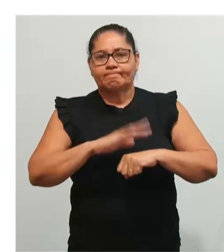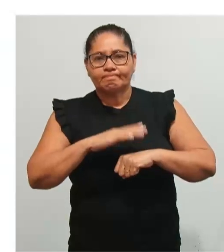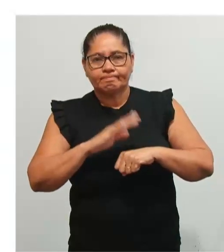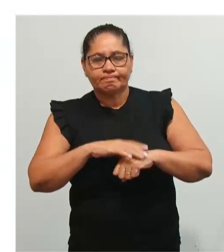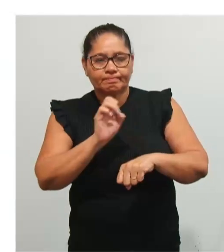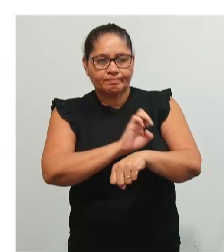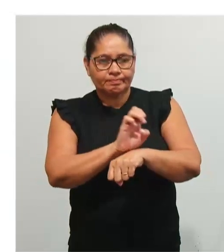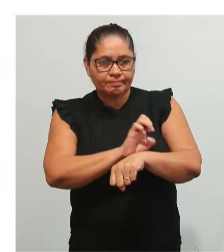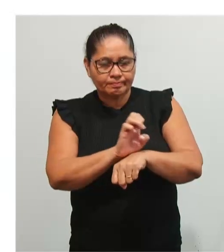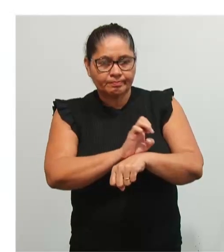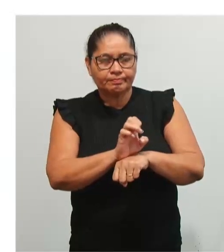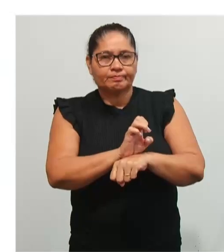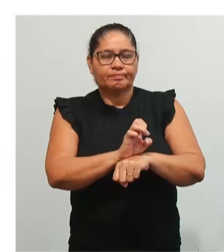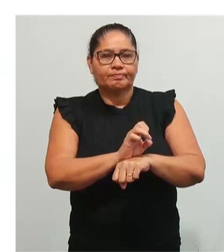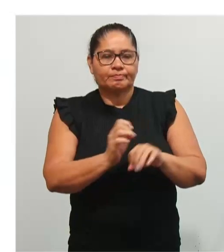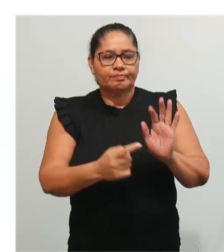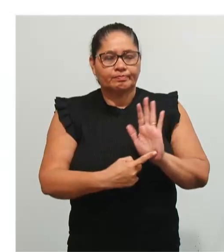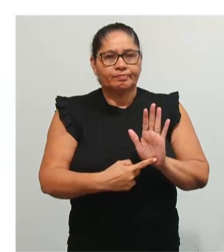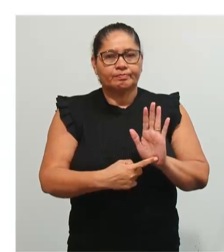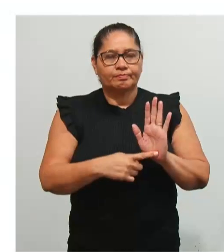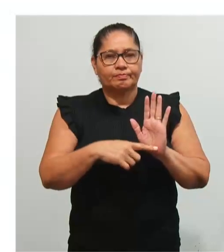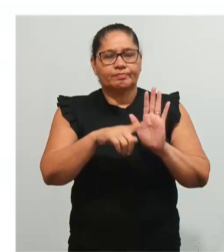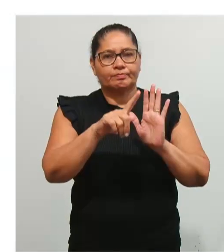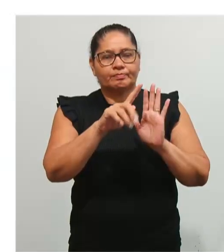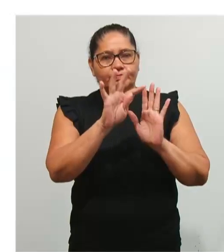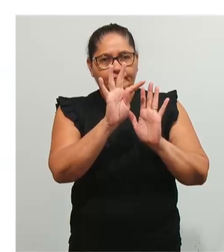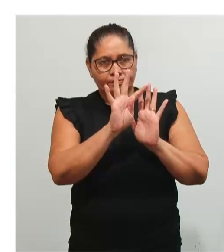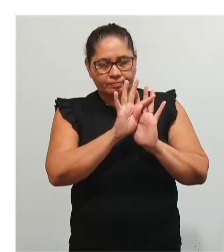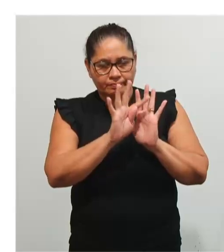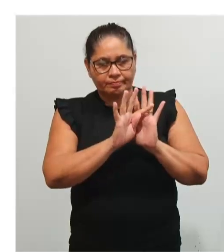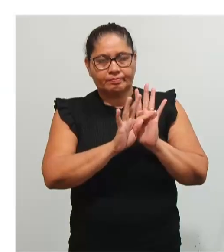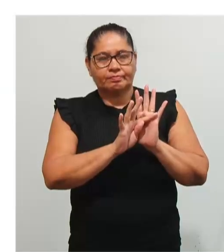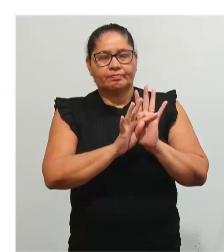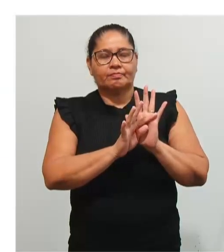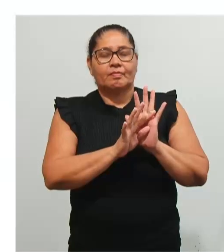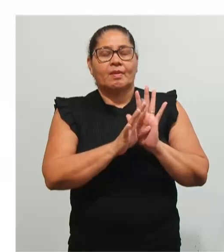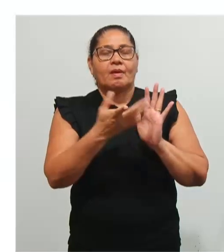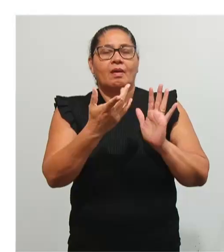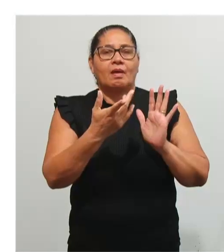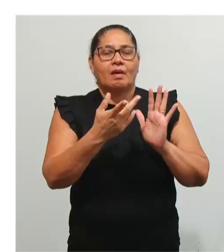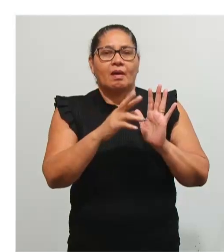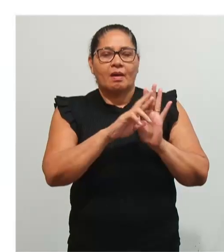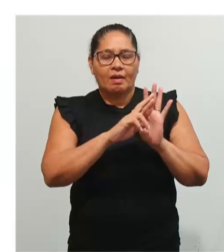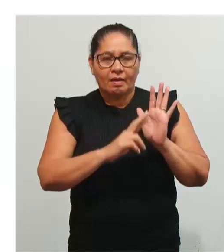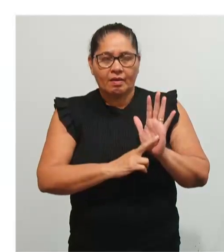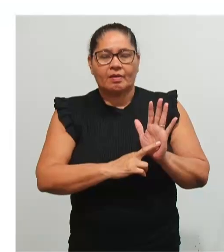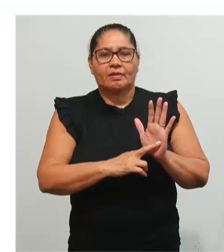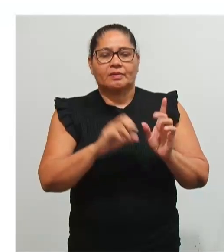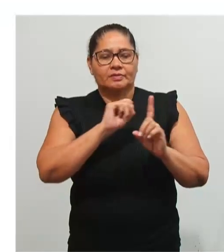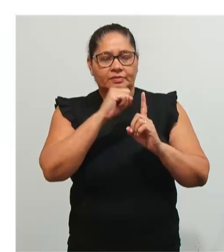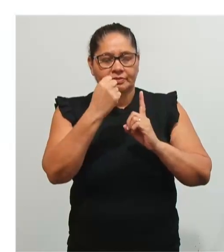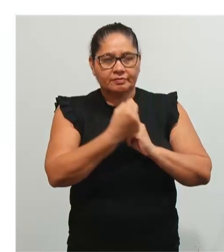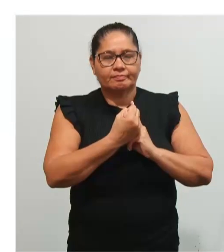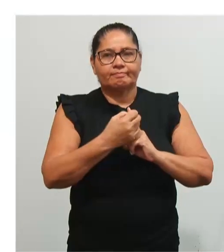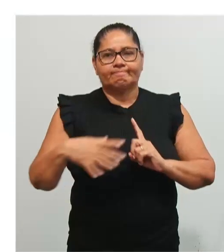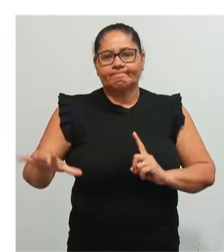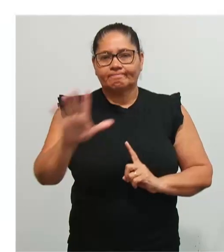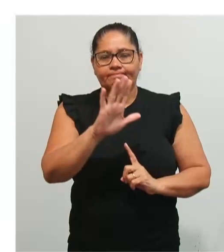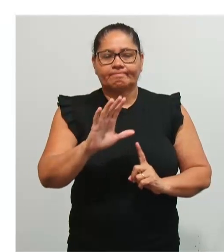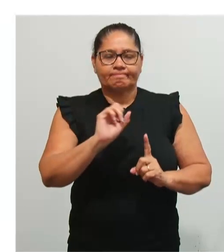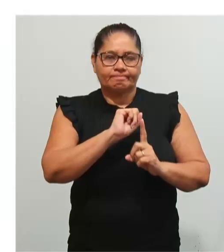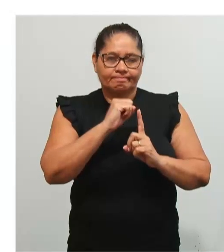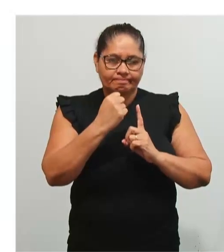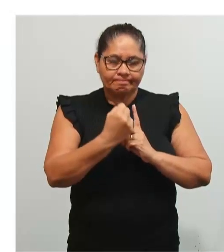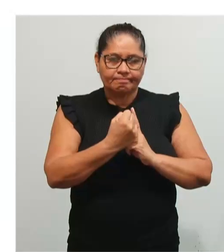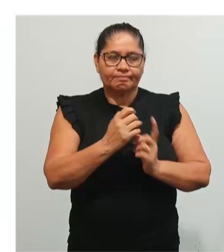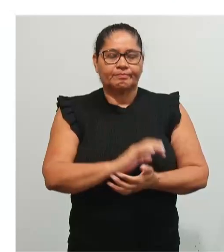em considerar a presença de normas e regras universais nas transações econômicas e sociais. Já